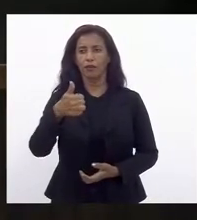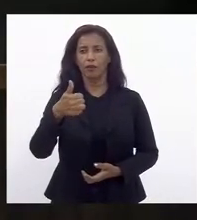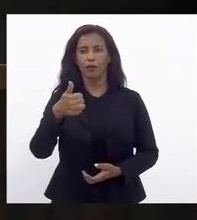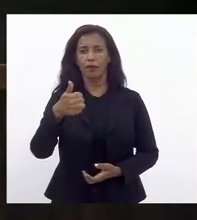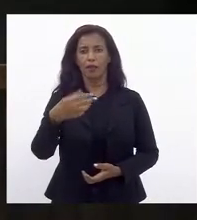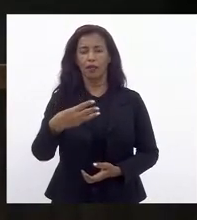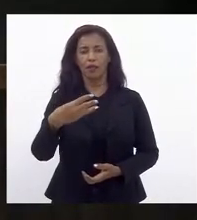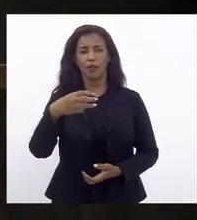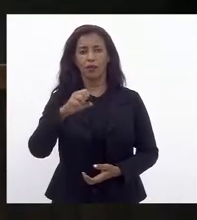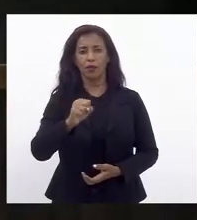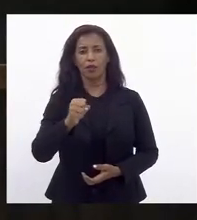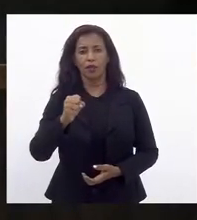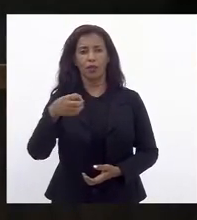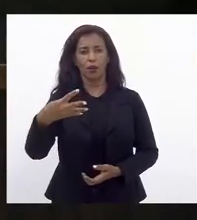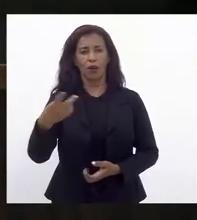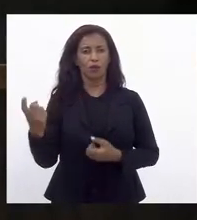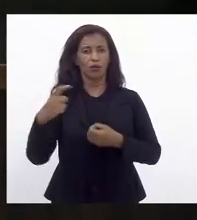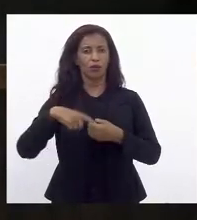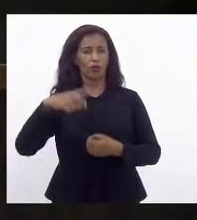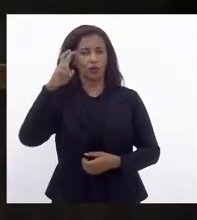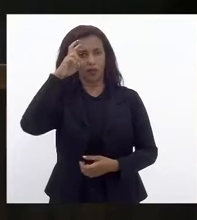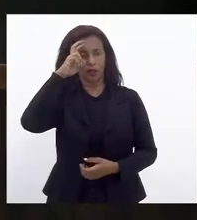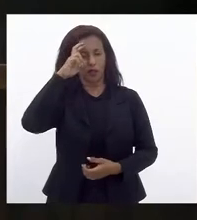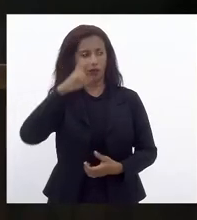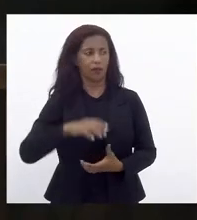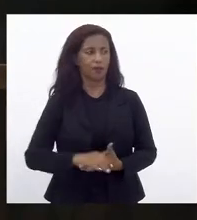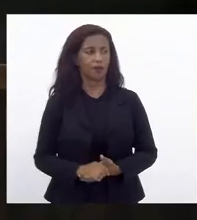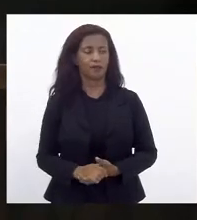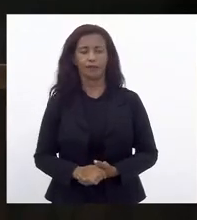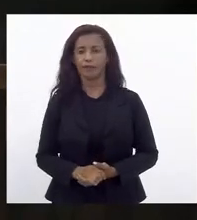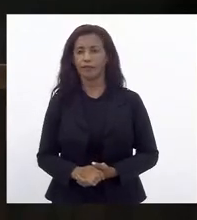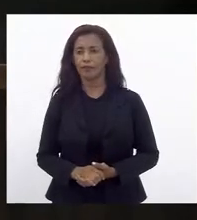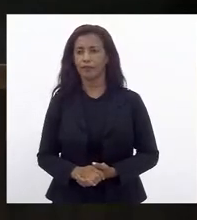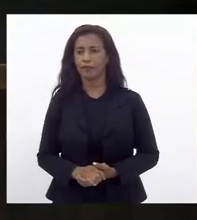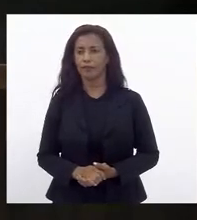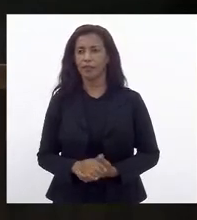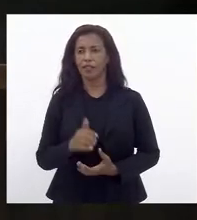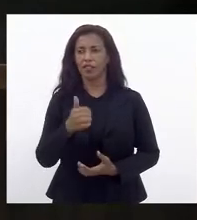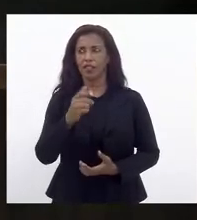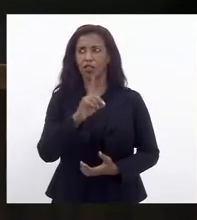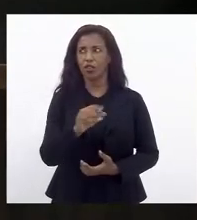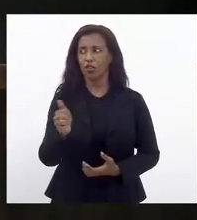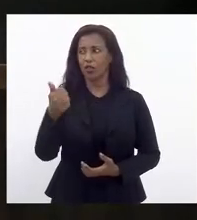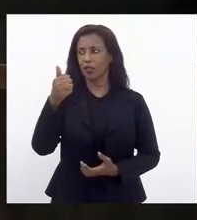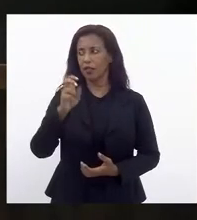13h84, pauta quinta-feira da próxima semana, do dia 15.